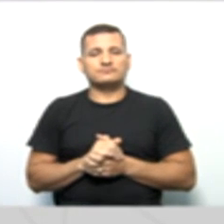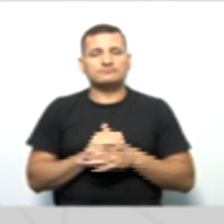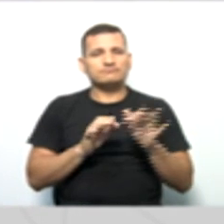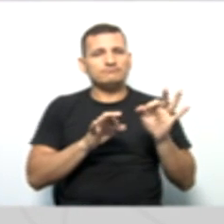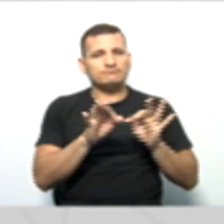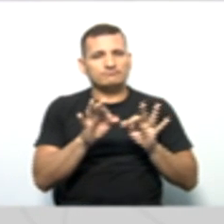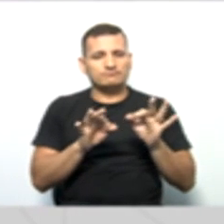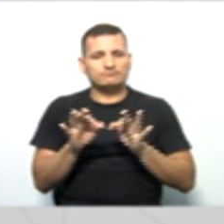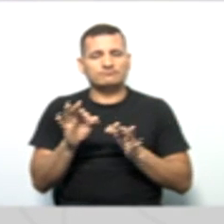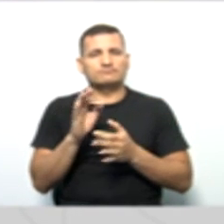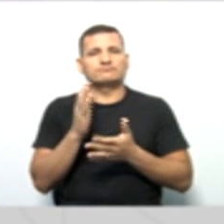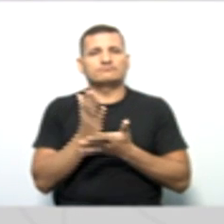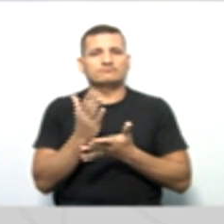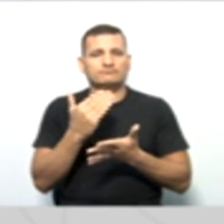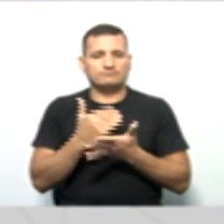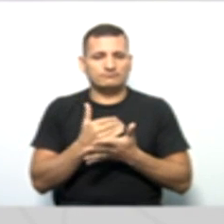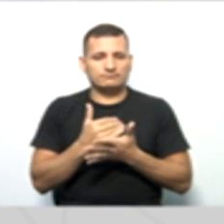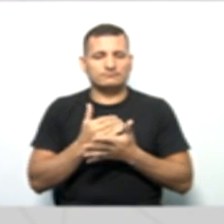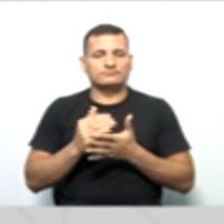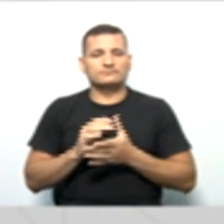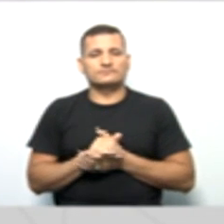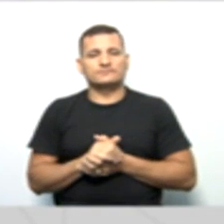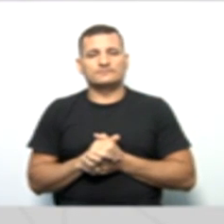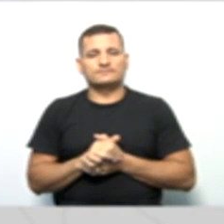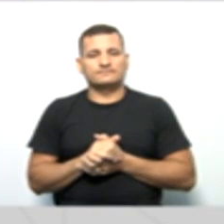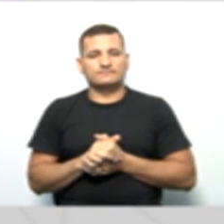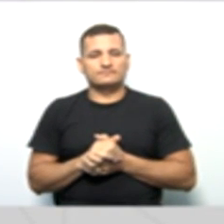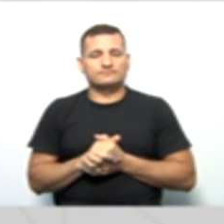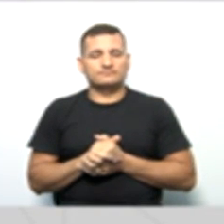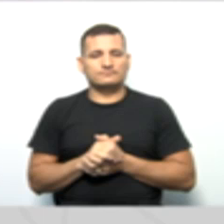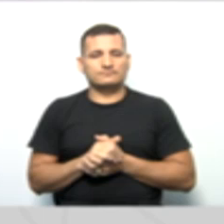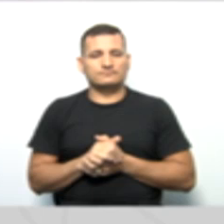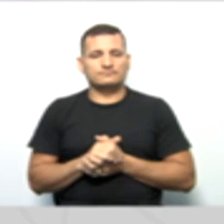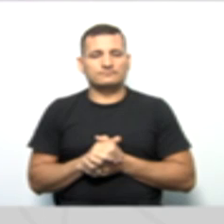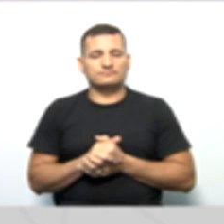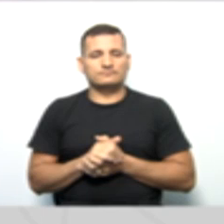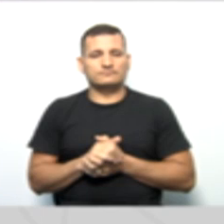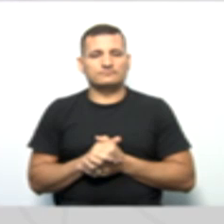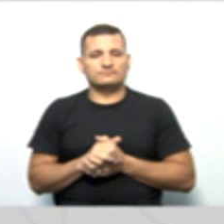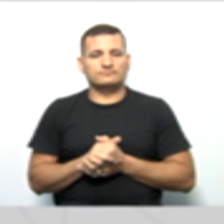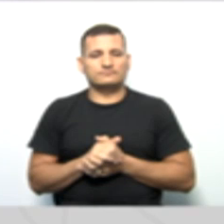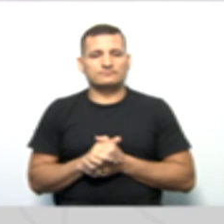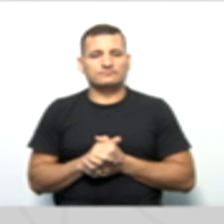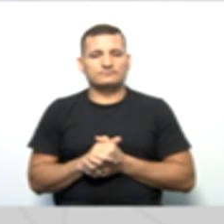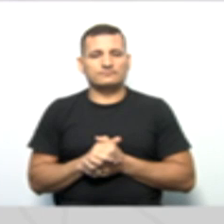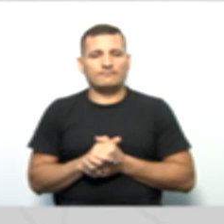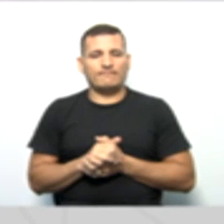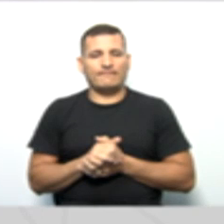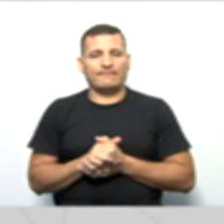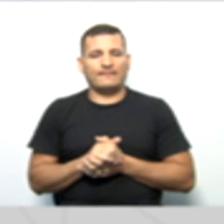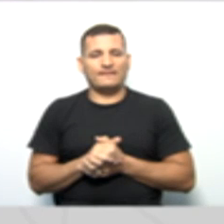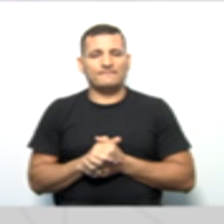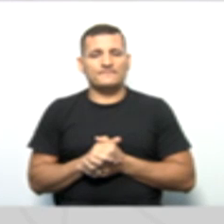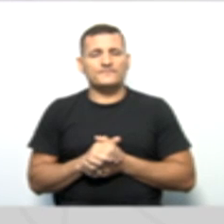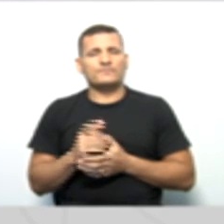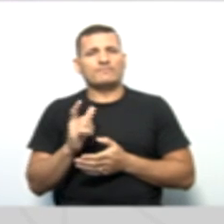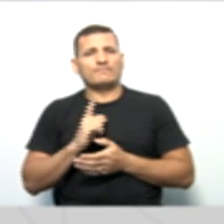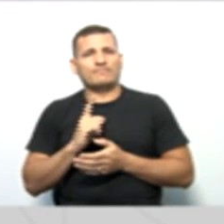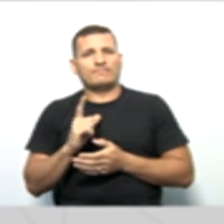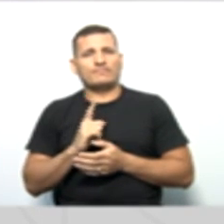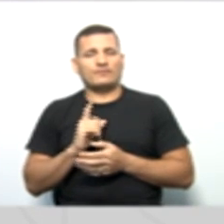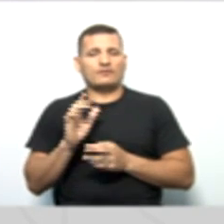modular, dividir para conquistar, tá, gente? Vamos dividir em etapas o nosso sistema. Conter